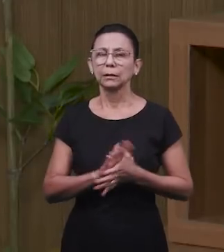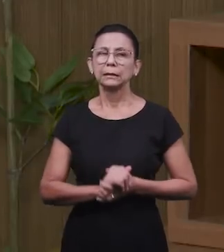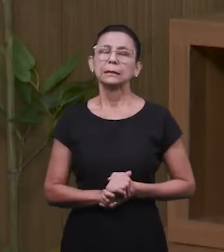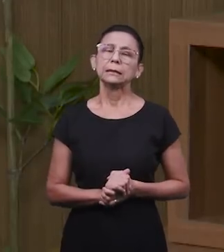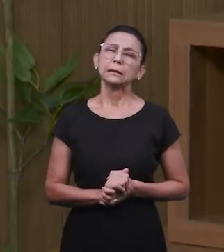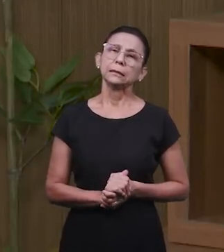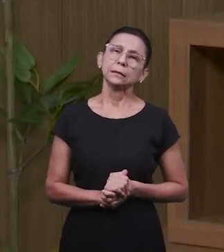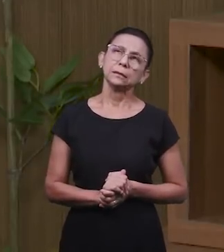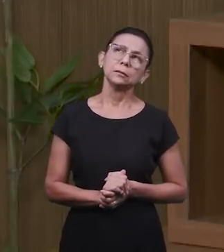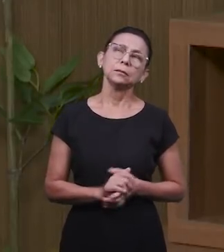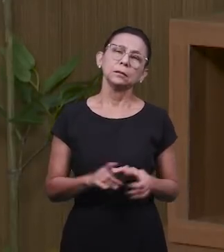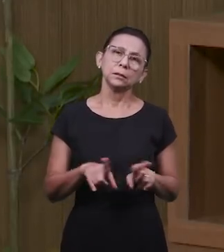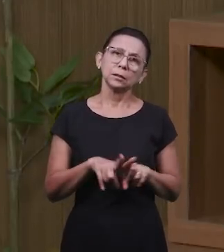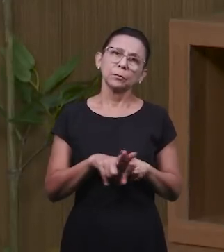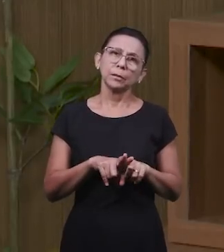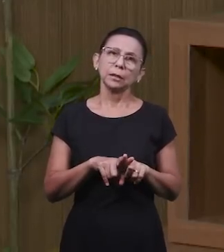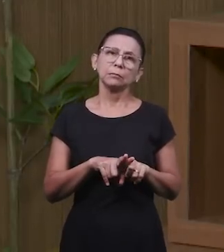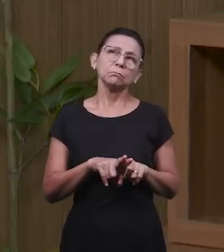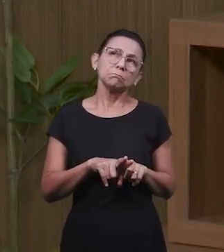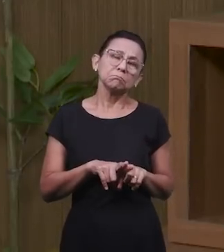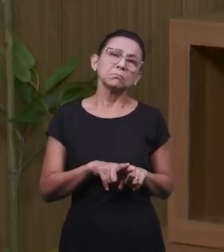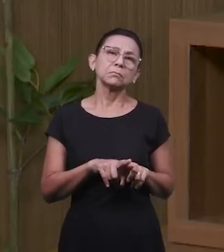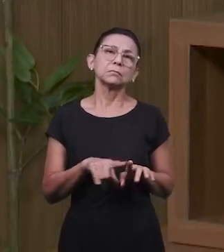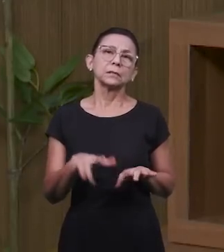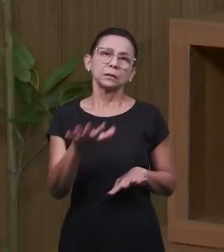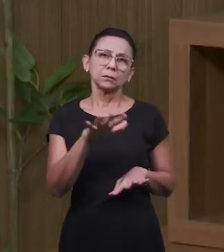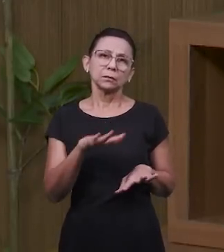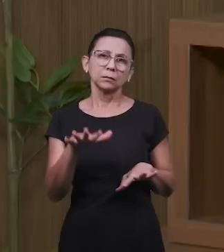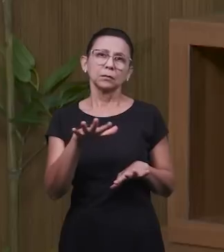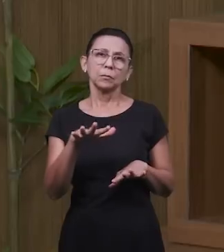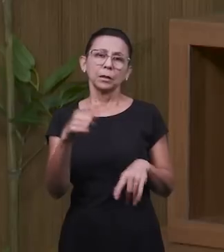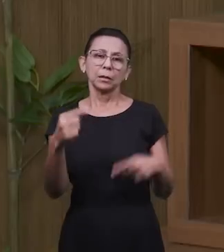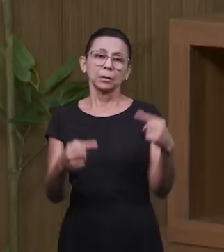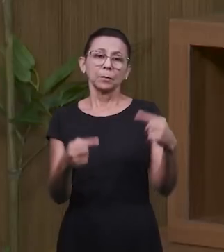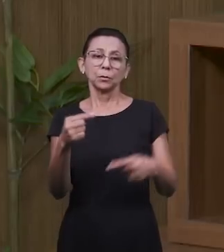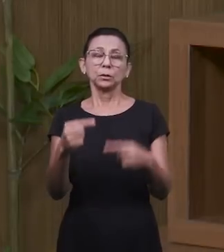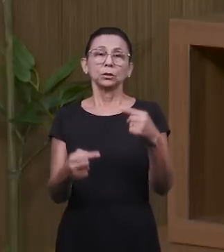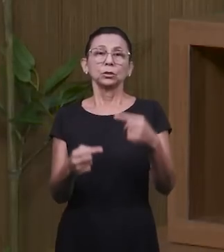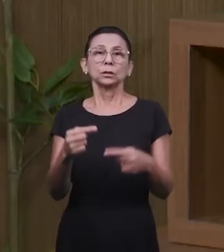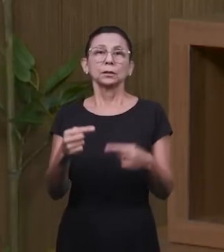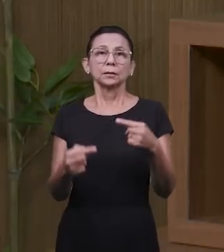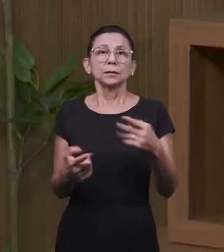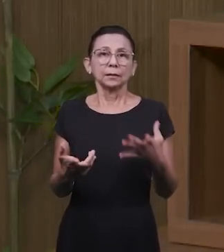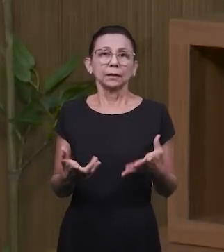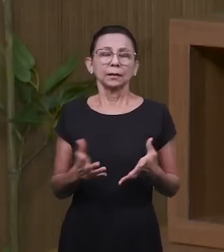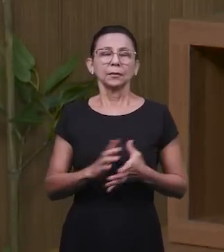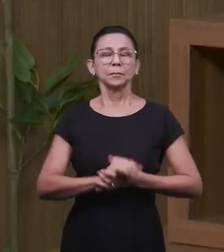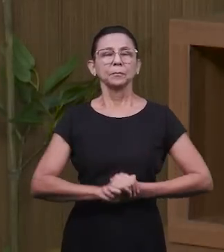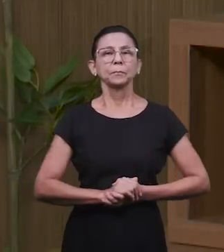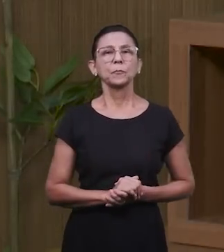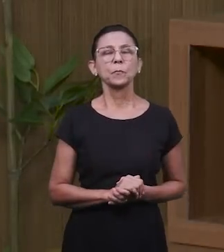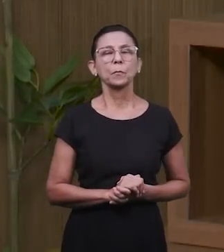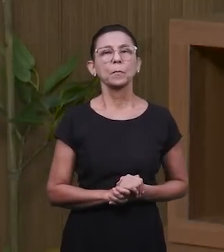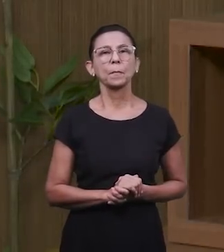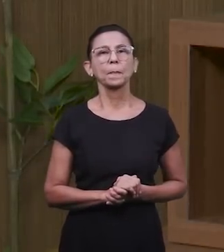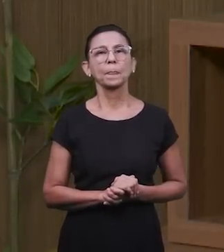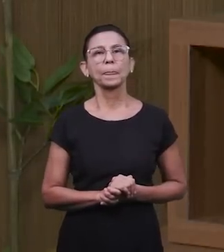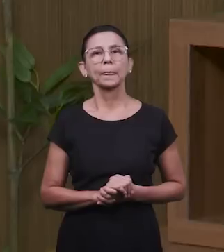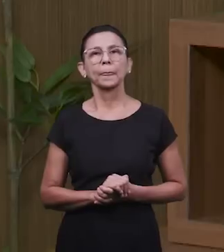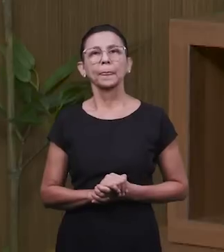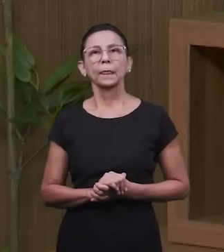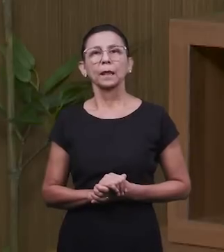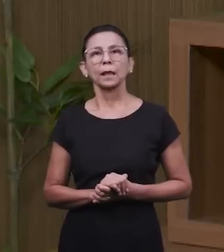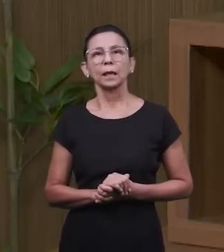no campo da política, como se isso fosse uma inspiração bíblica, que é o comunismo.